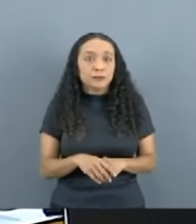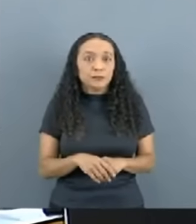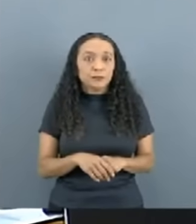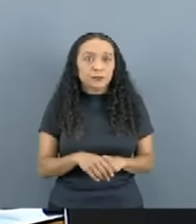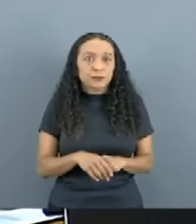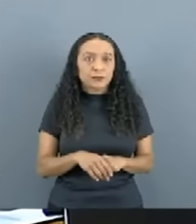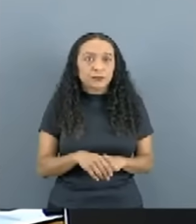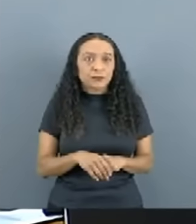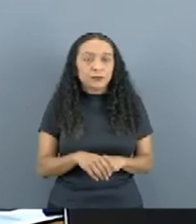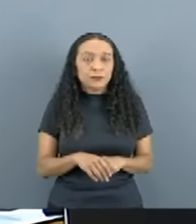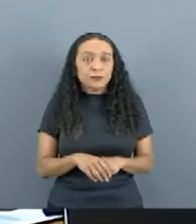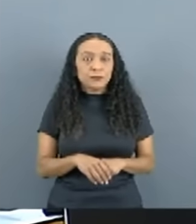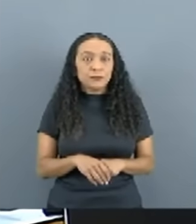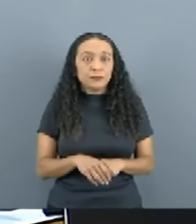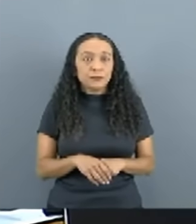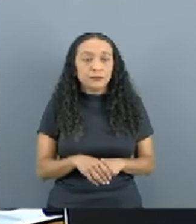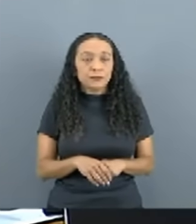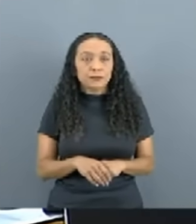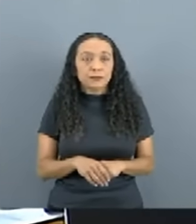Lula da Silva,